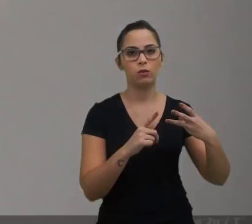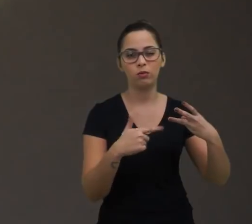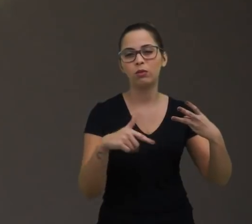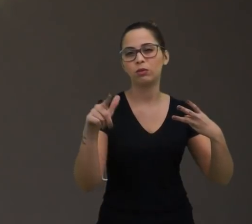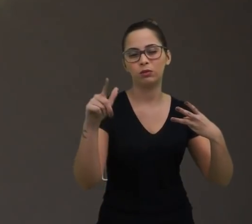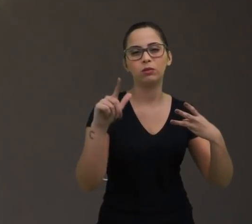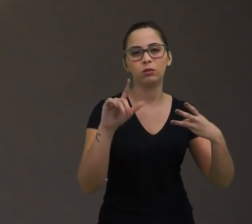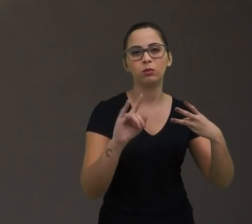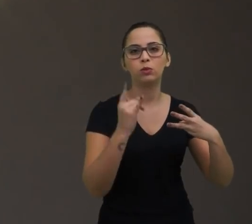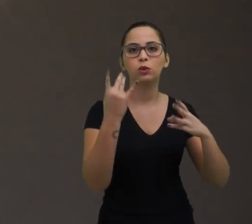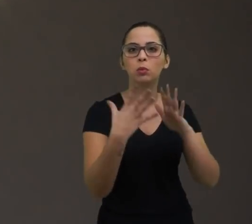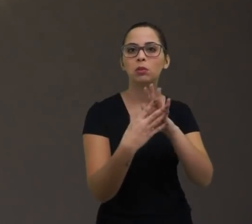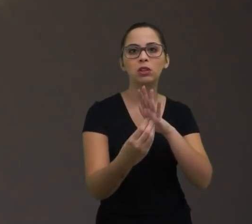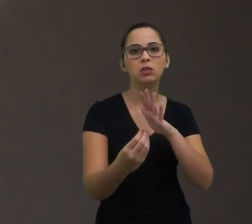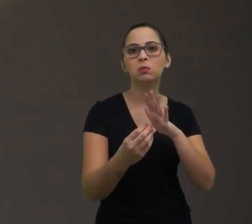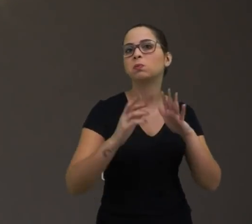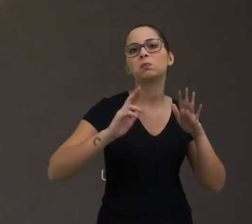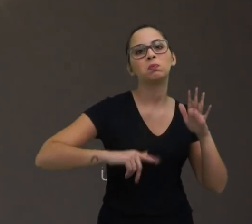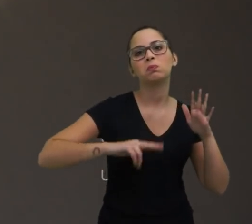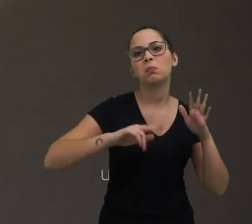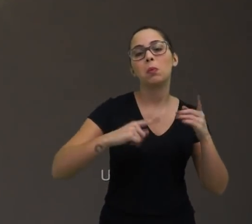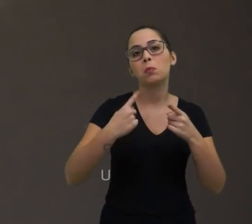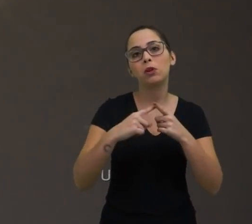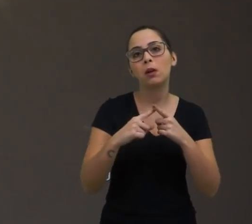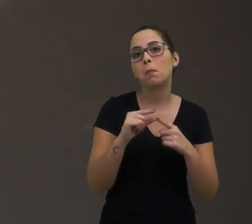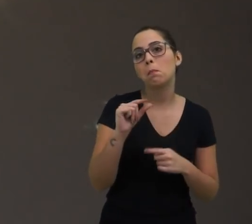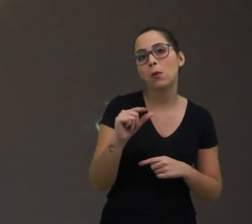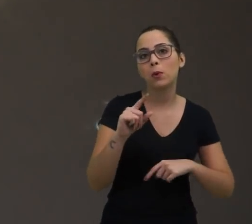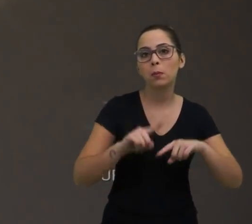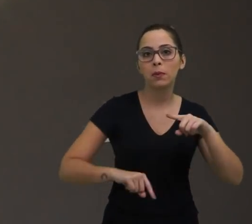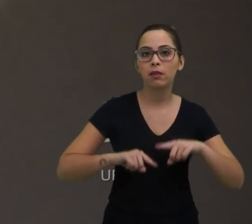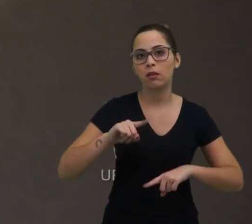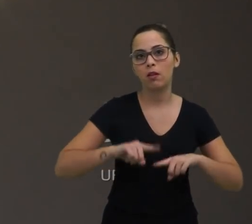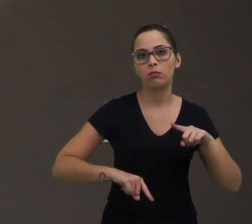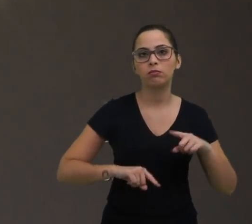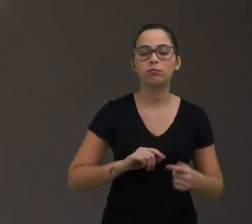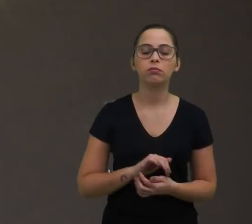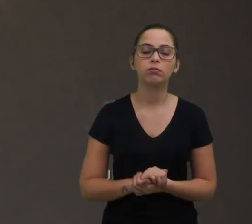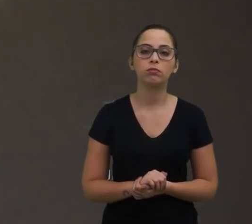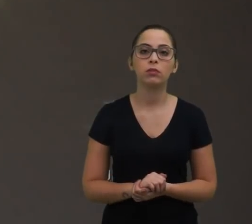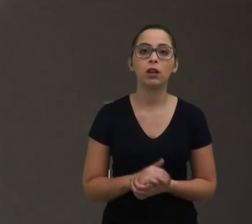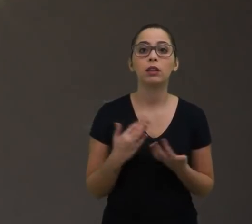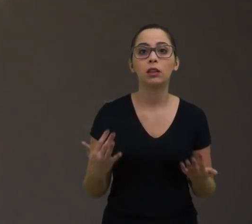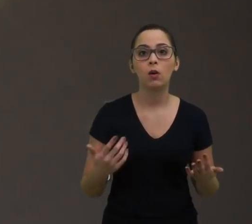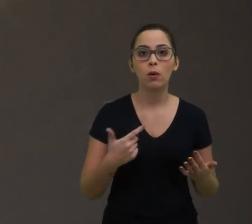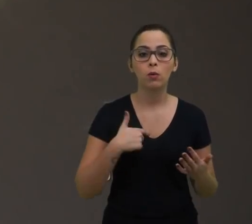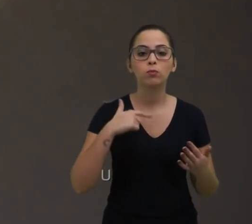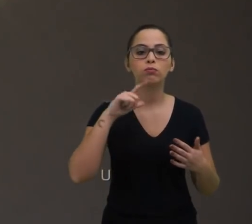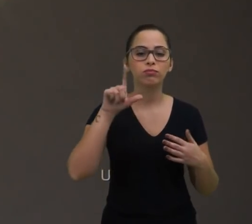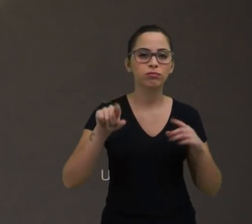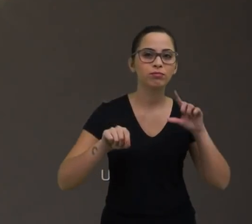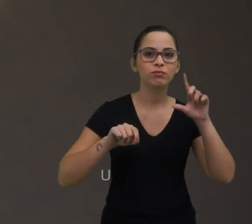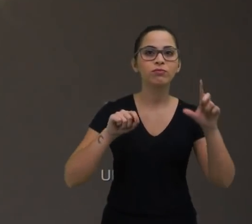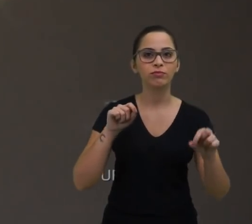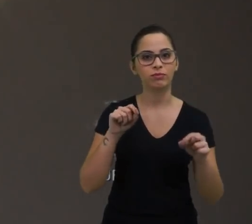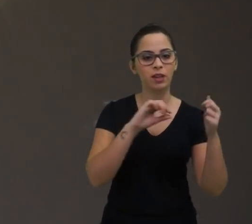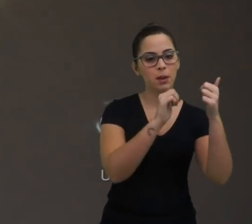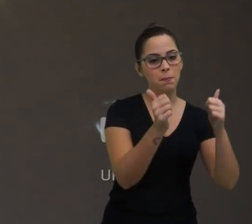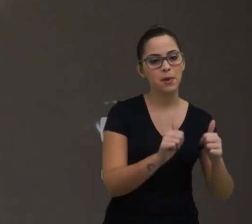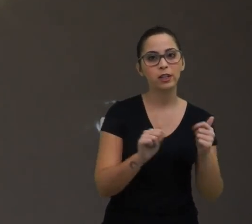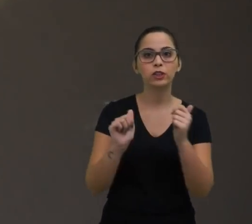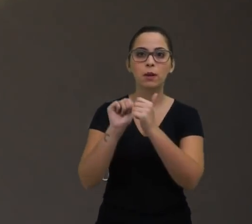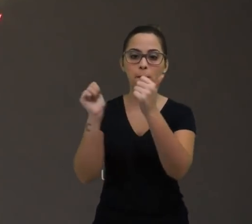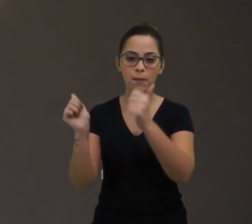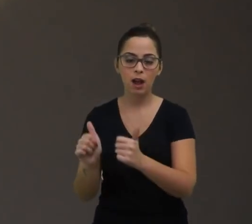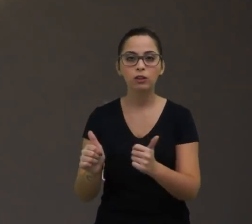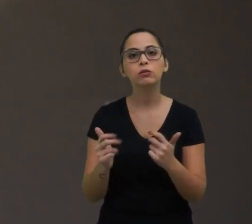Tá? Então, aqui está o quasar, vocês não veem galáxia nenhuma, só vê esse brilho, essa luz espalhada aqui do